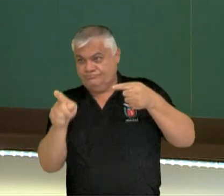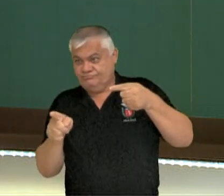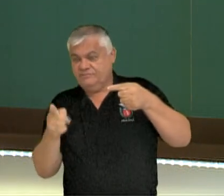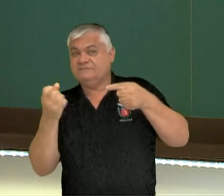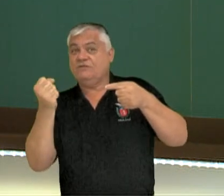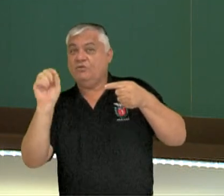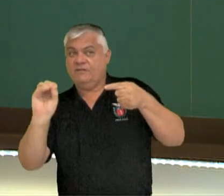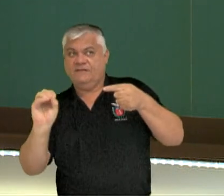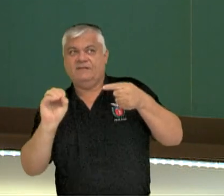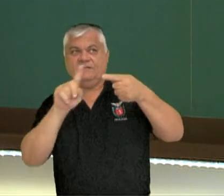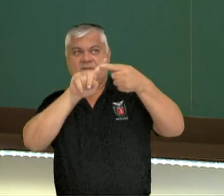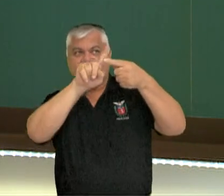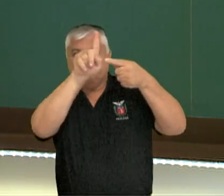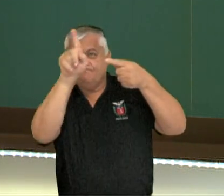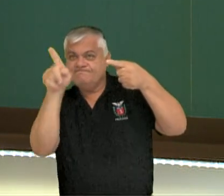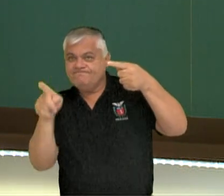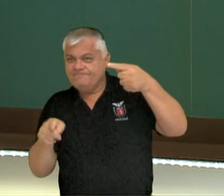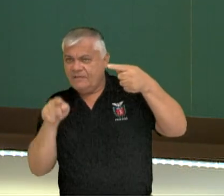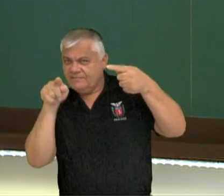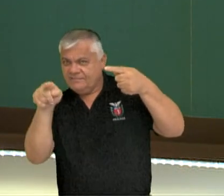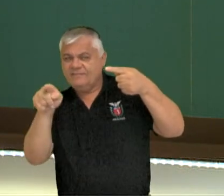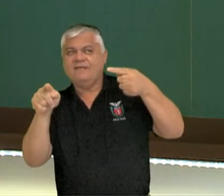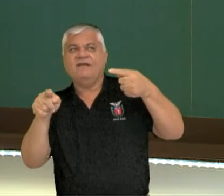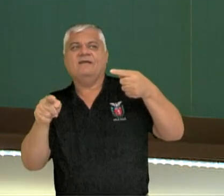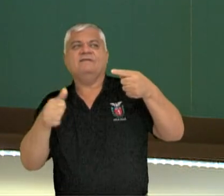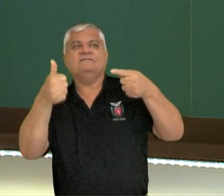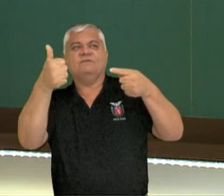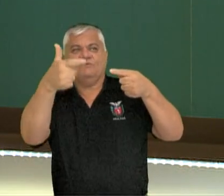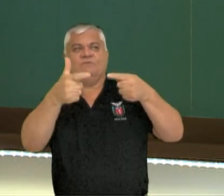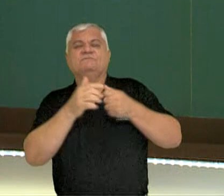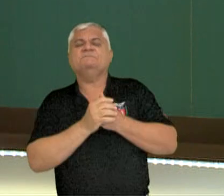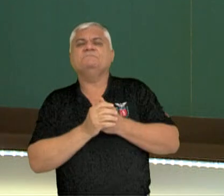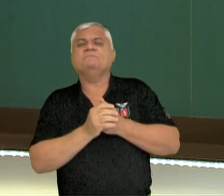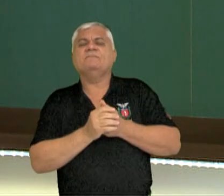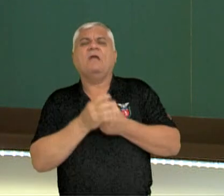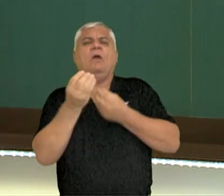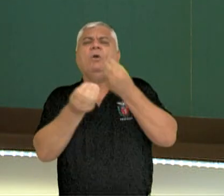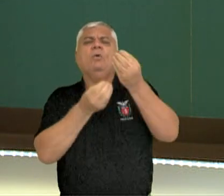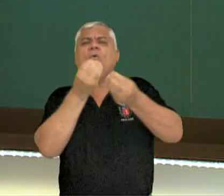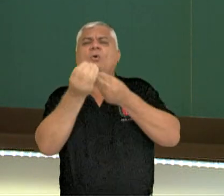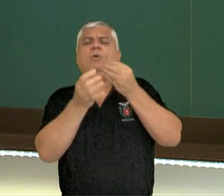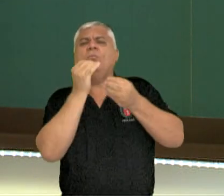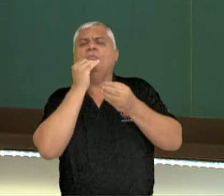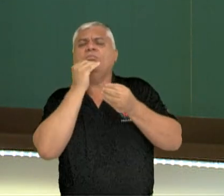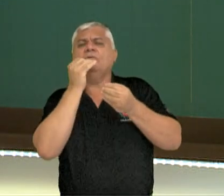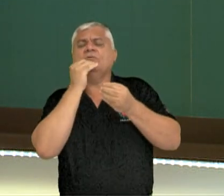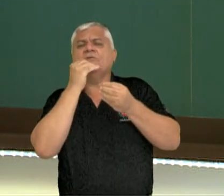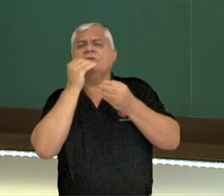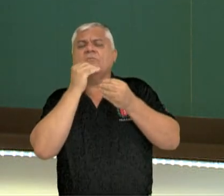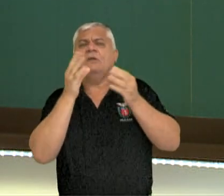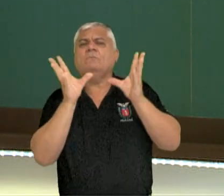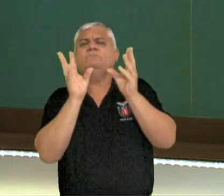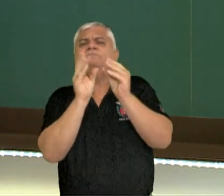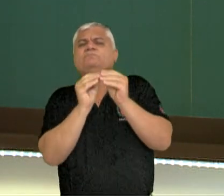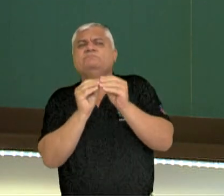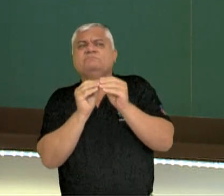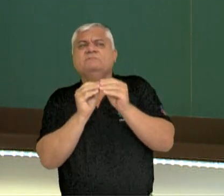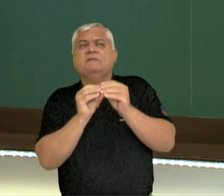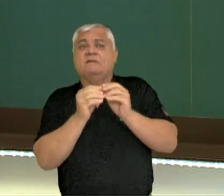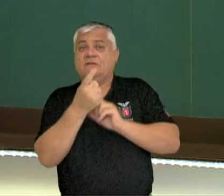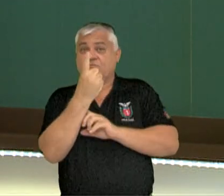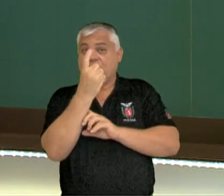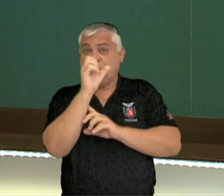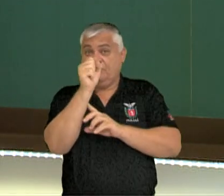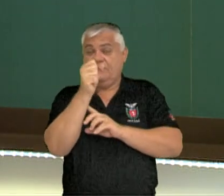180 graus. Então, ele está localizado no segundo quadrante. Qual é a fórmula de redução ao primeiro quadrante?